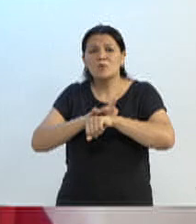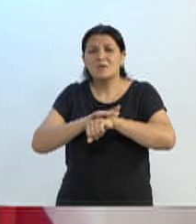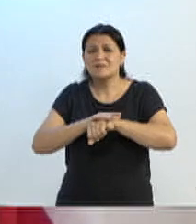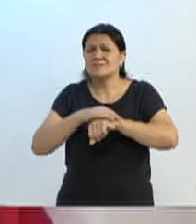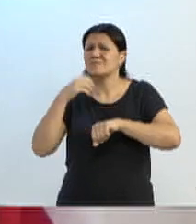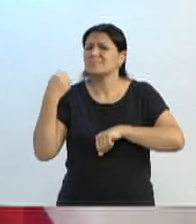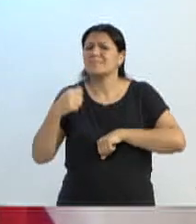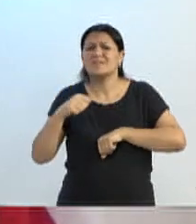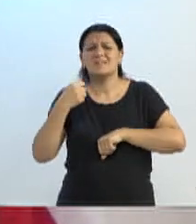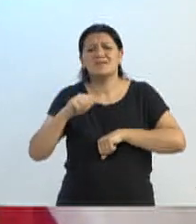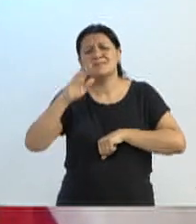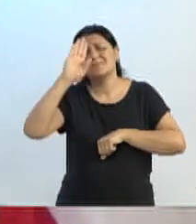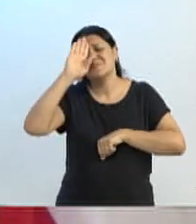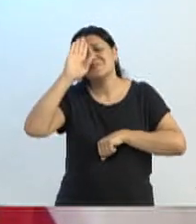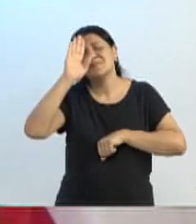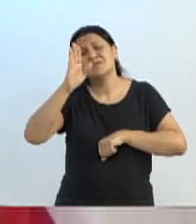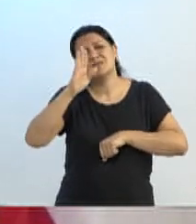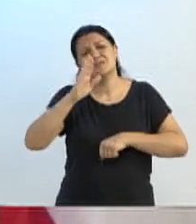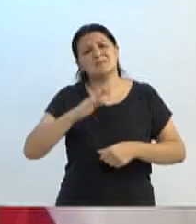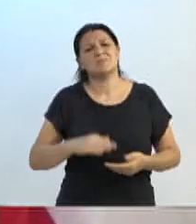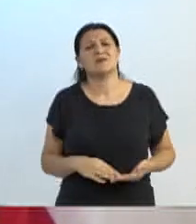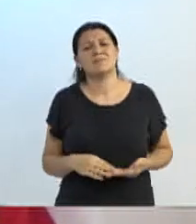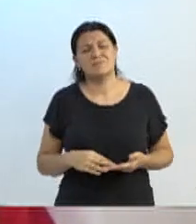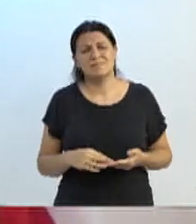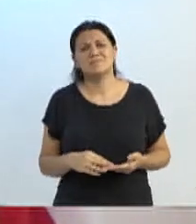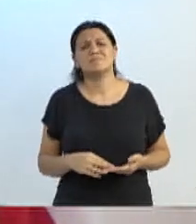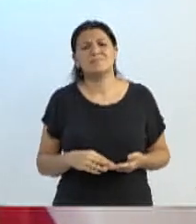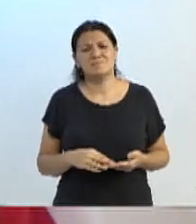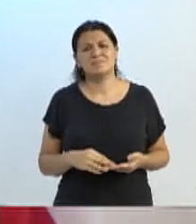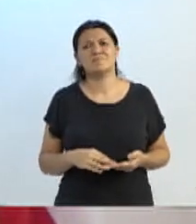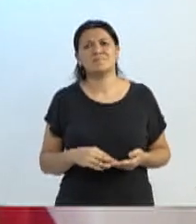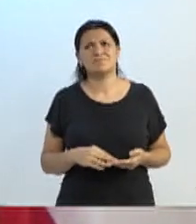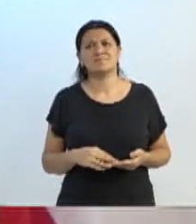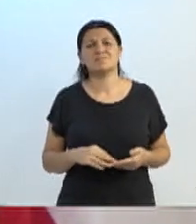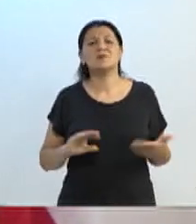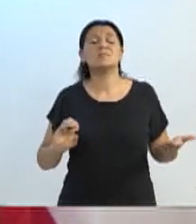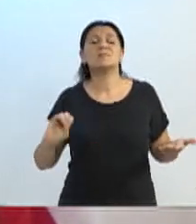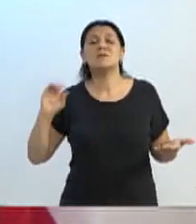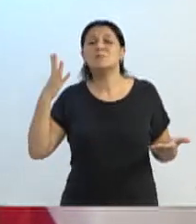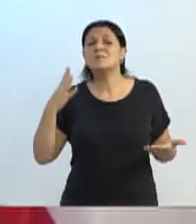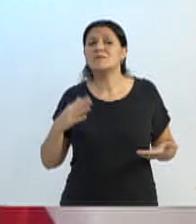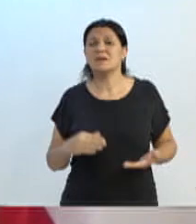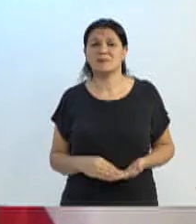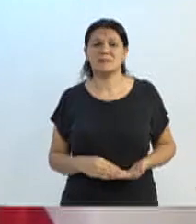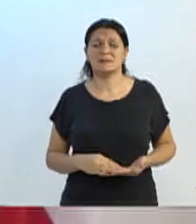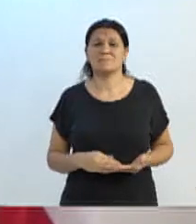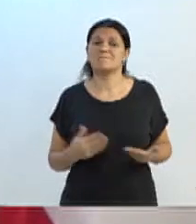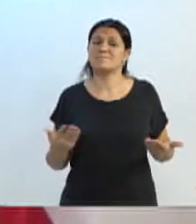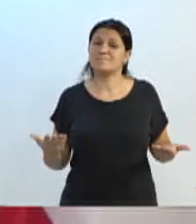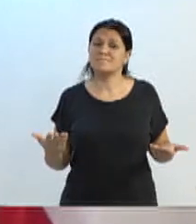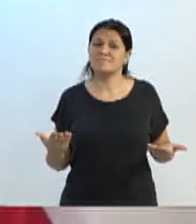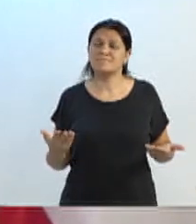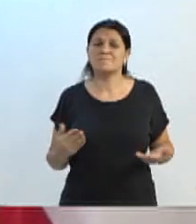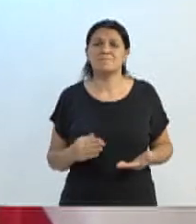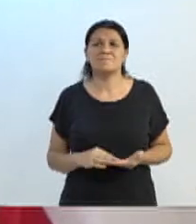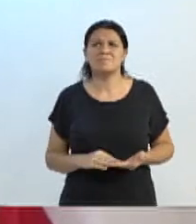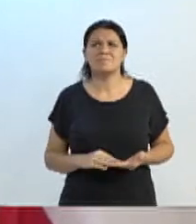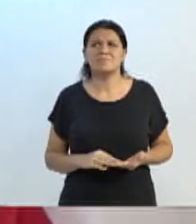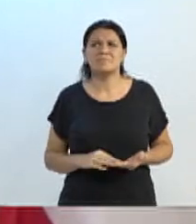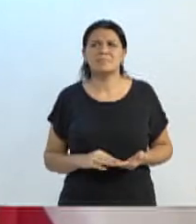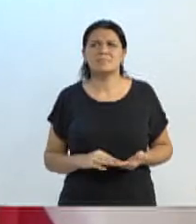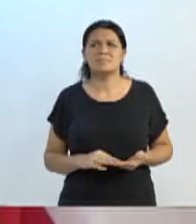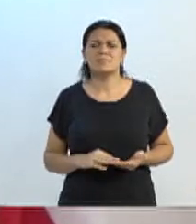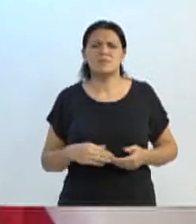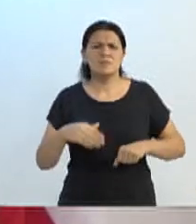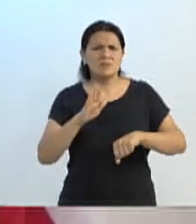precisa priorizar. Precisa. Então, o que acontece? Eu fiz um questionamento, como